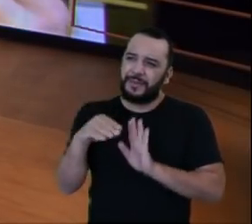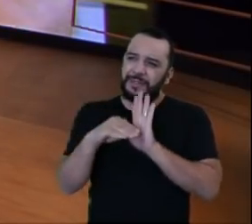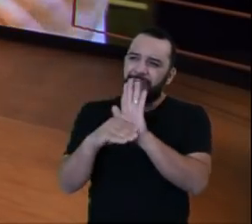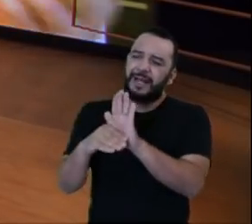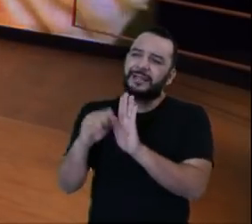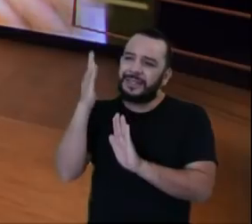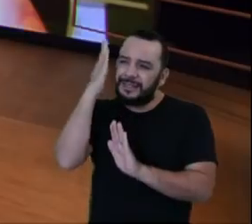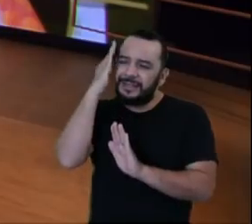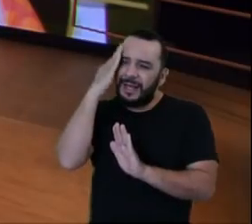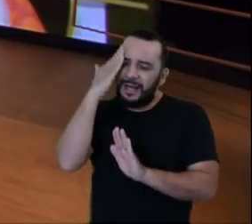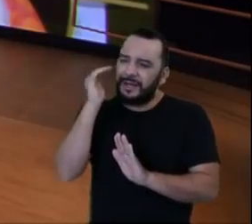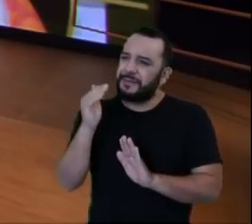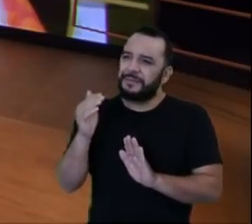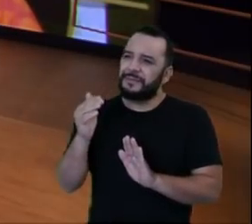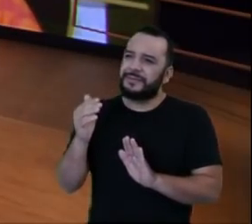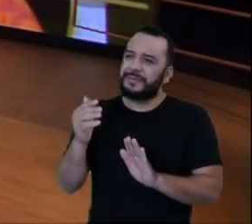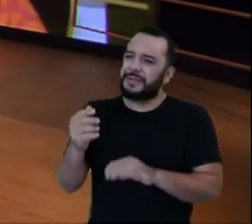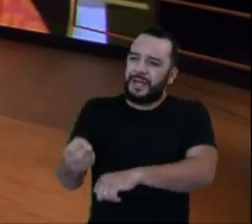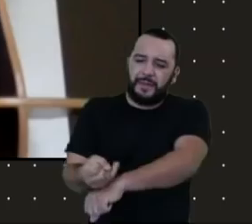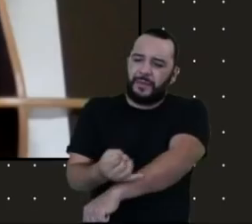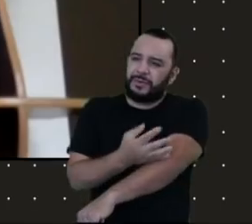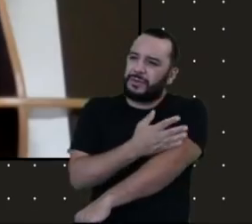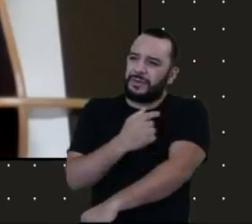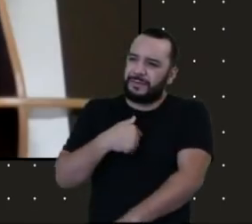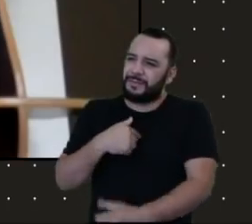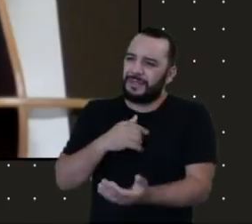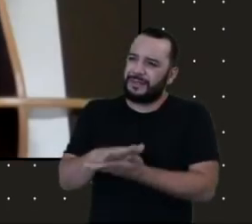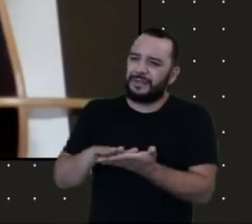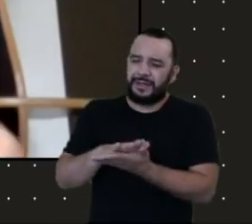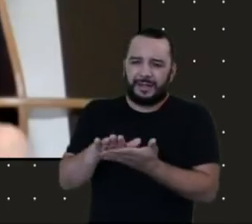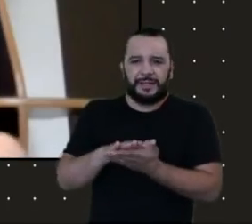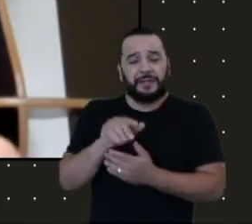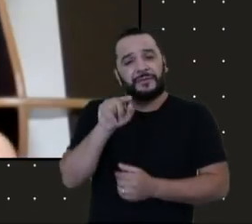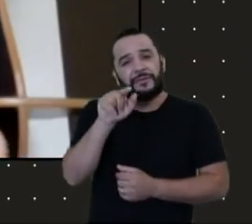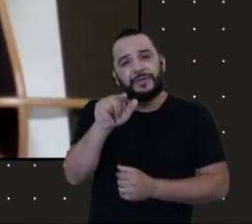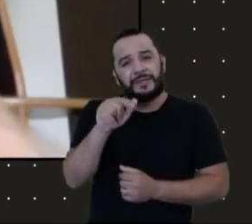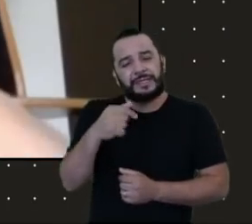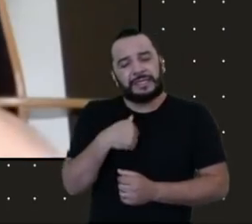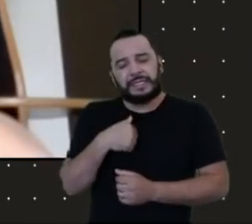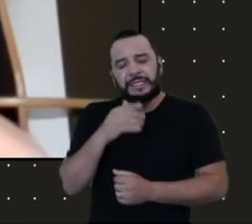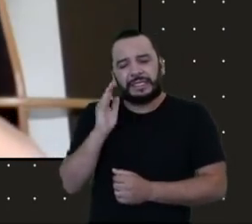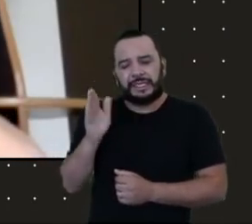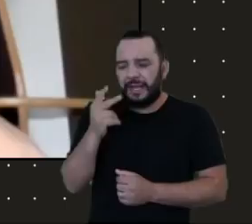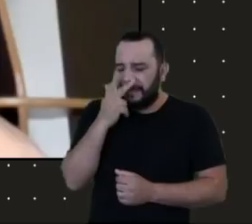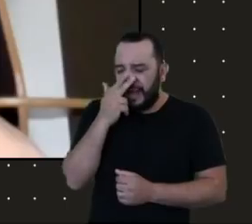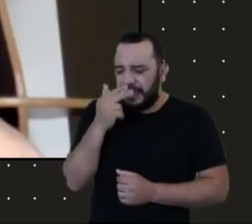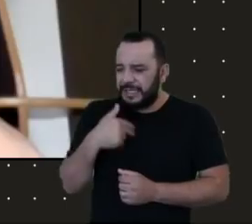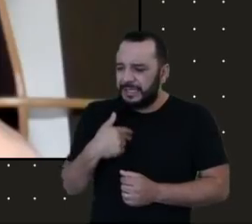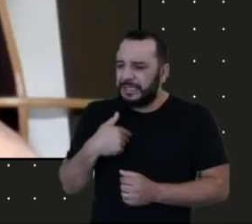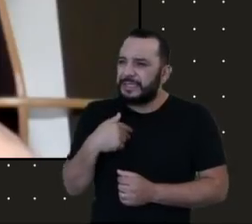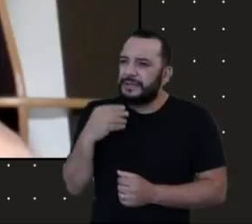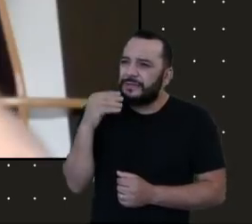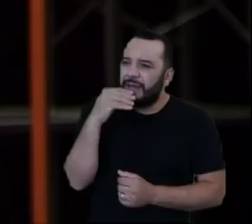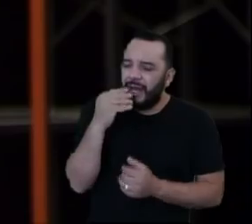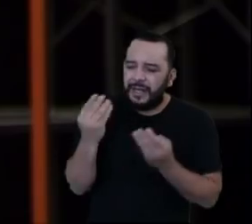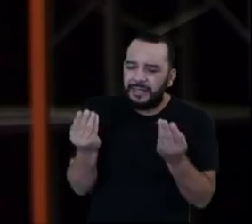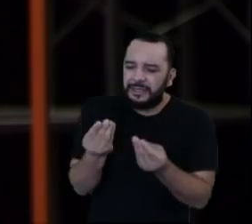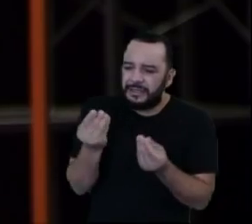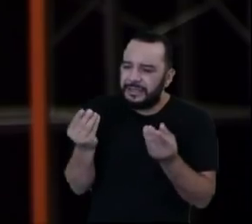assistir, né, da montagem. E aí, nesse dia que ele ia assistir, eu estava triste. Eu tinha brigado com meu filho, eu estava